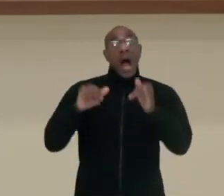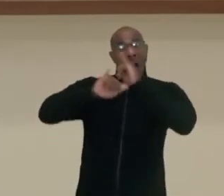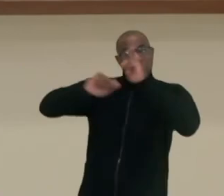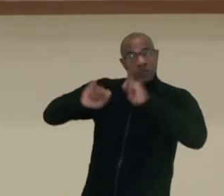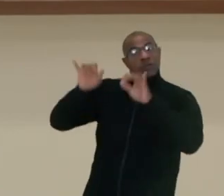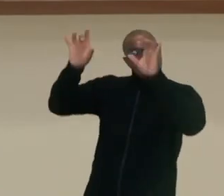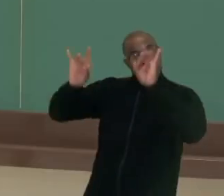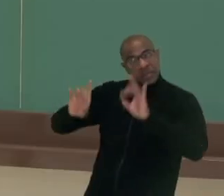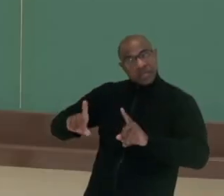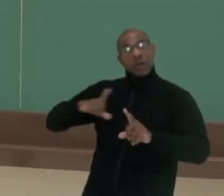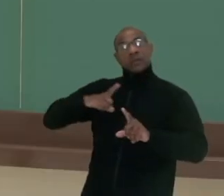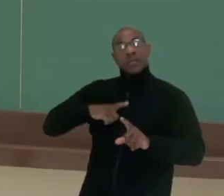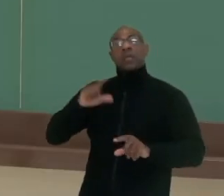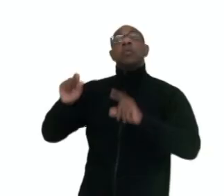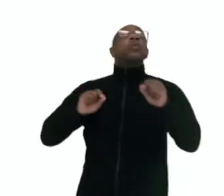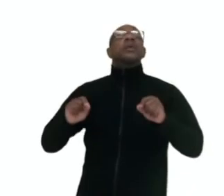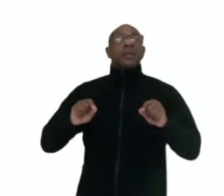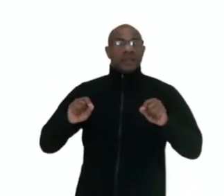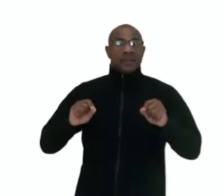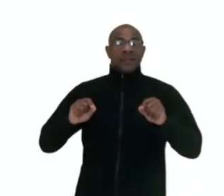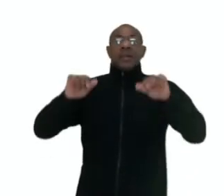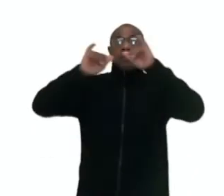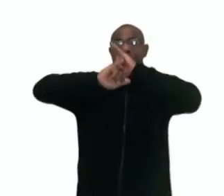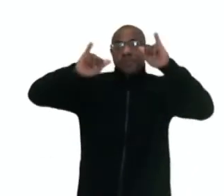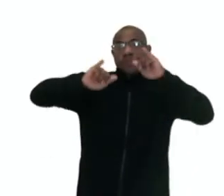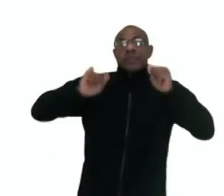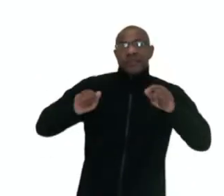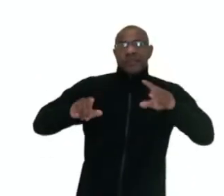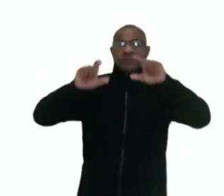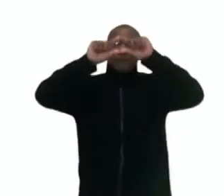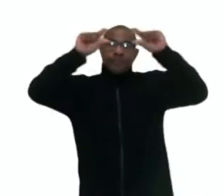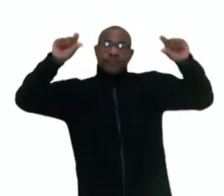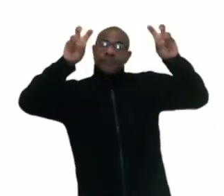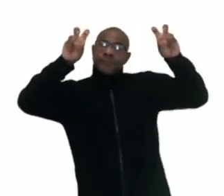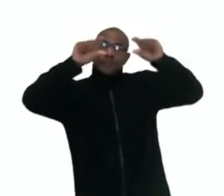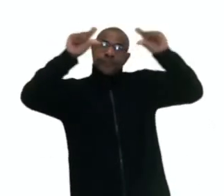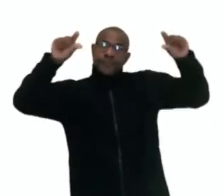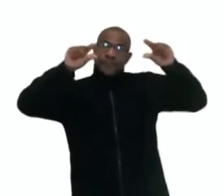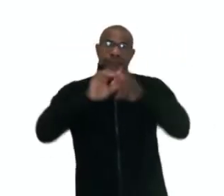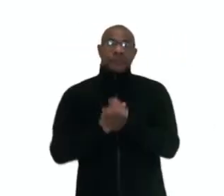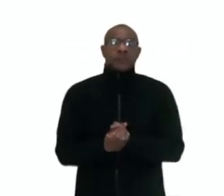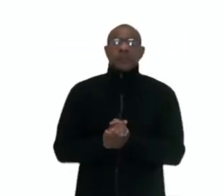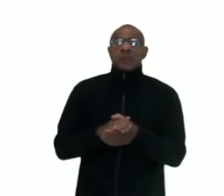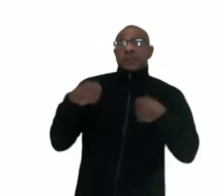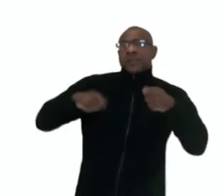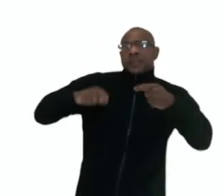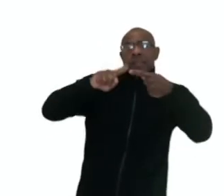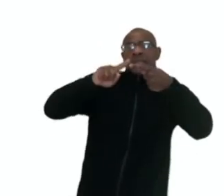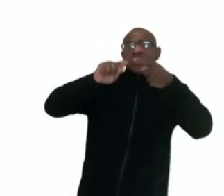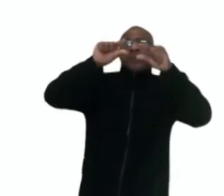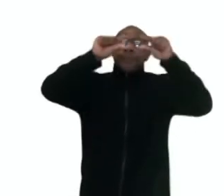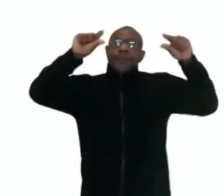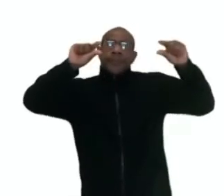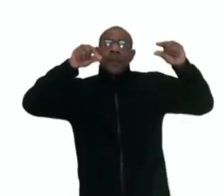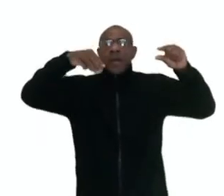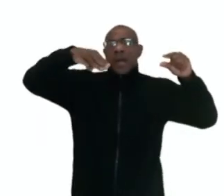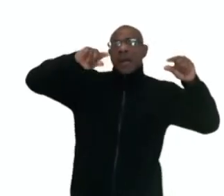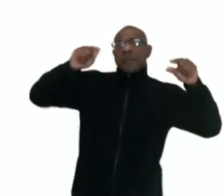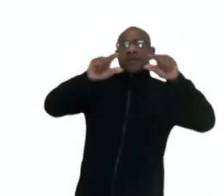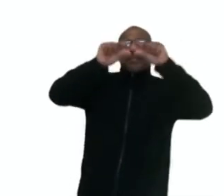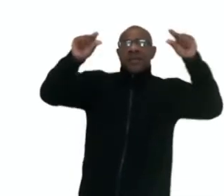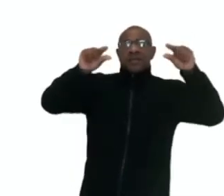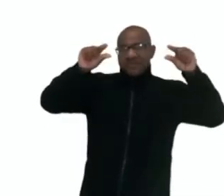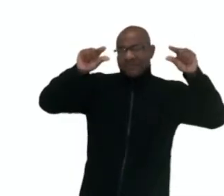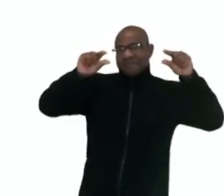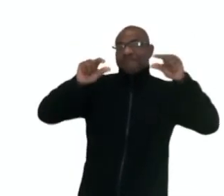especial tem como destaque a manchete. Professora, o que deve conter a manchete? A principal